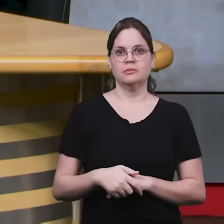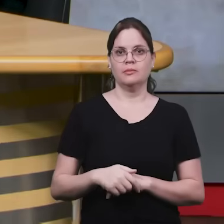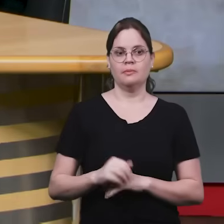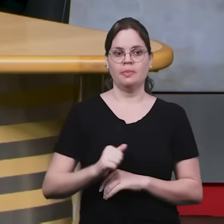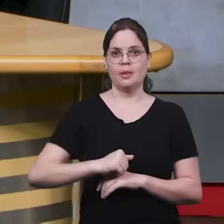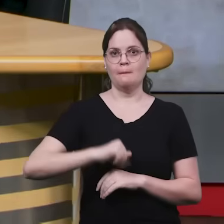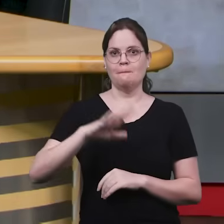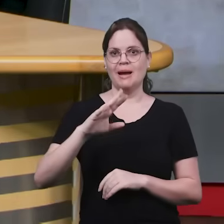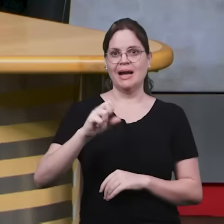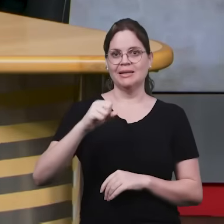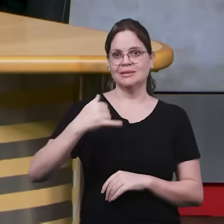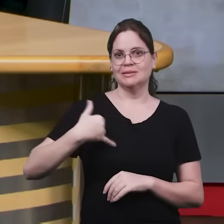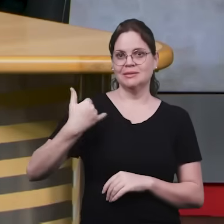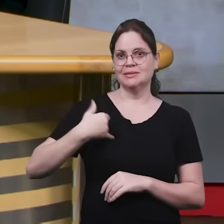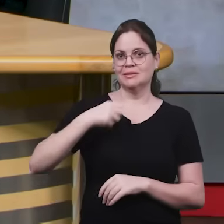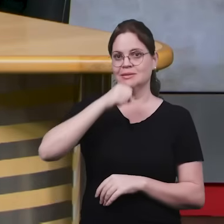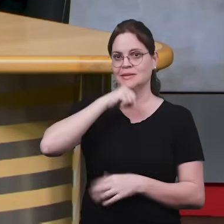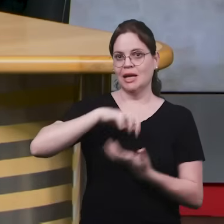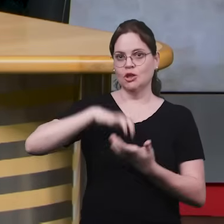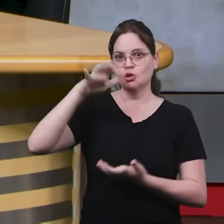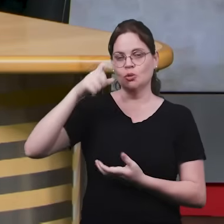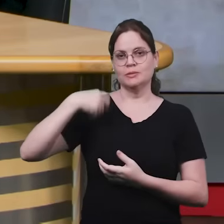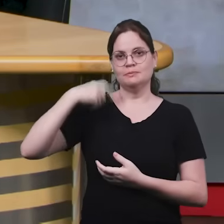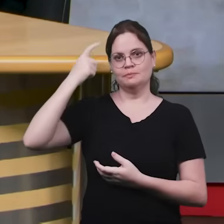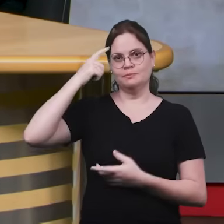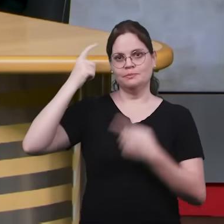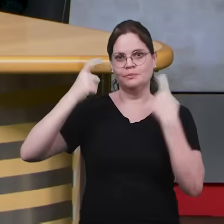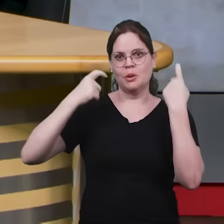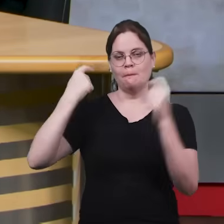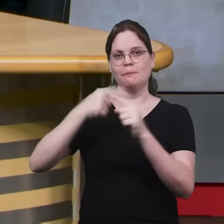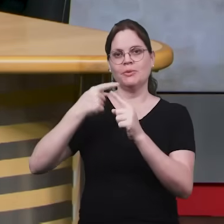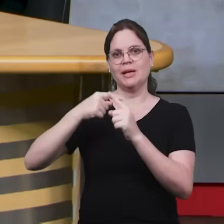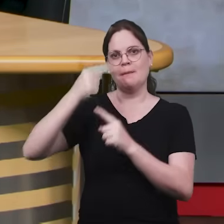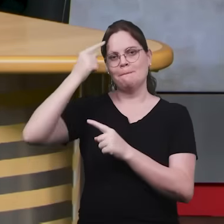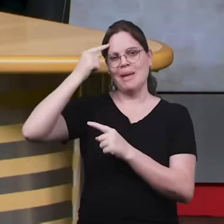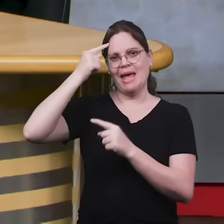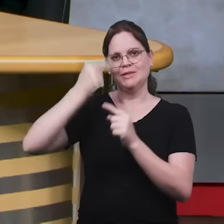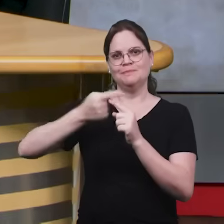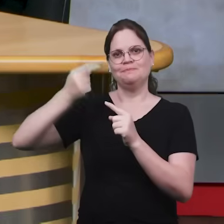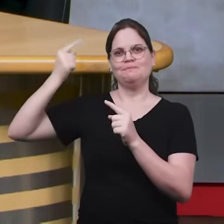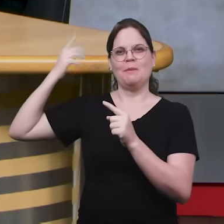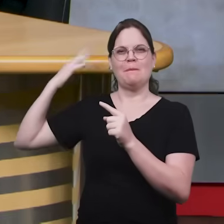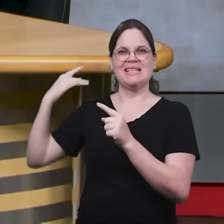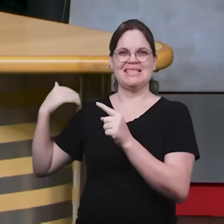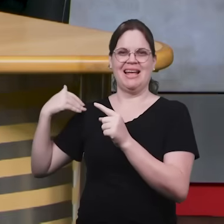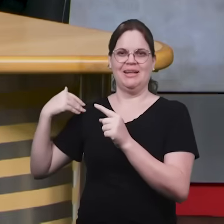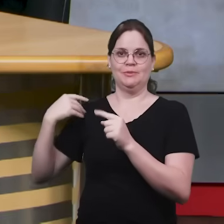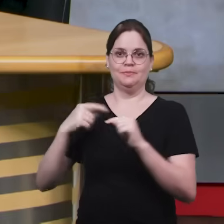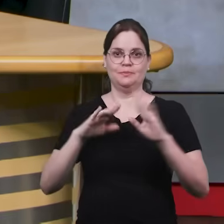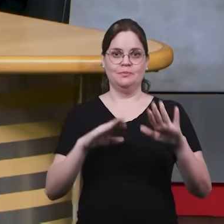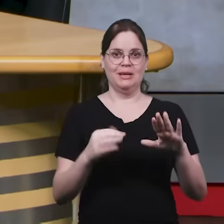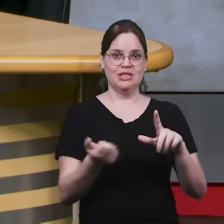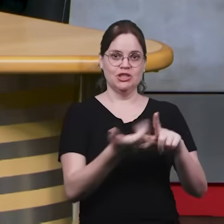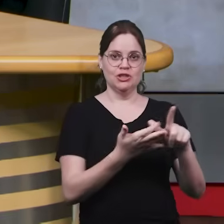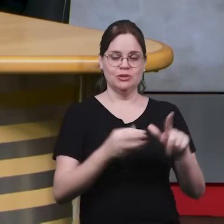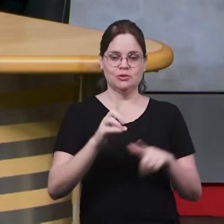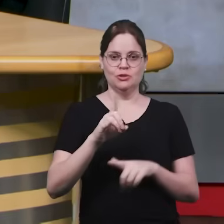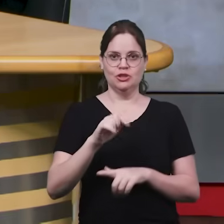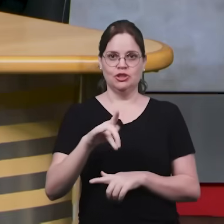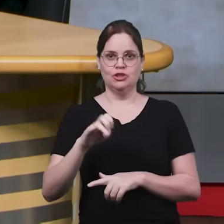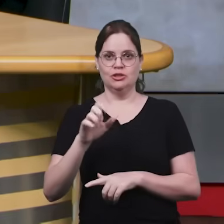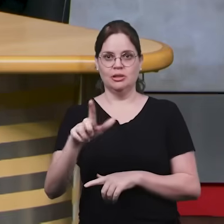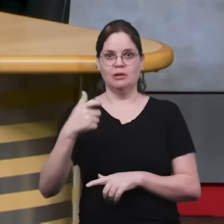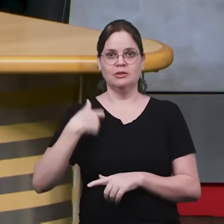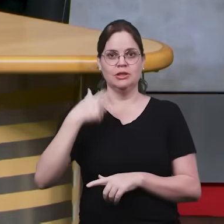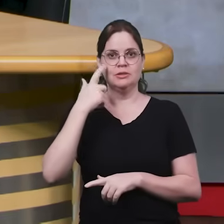mesma ordem, mas o público mais idoso é uma preocupação, porque é um público de mentalidade analógica. No digital, ele tem a